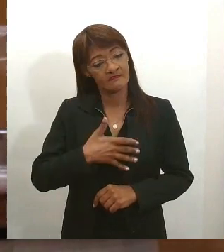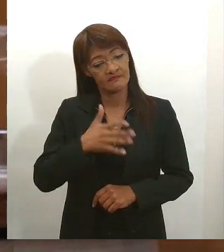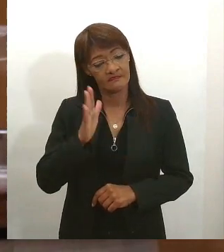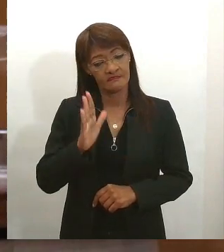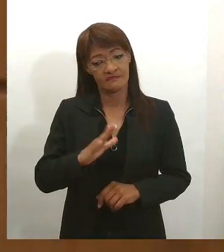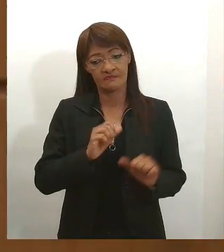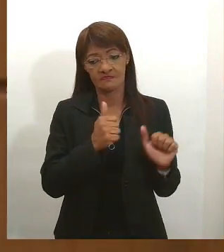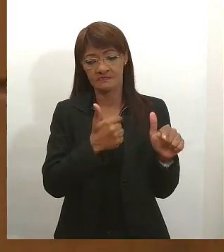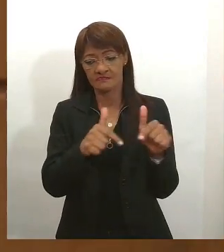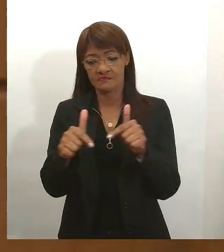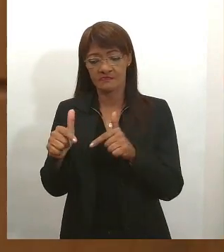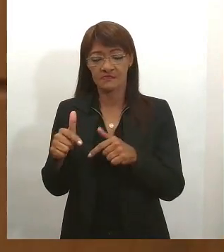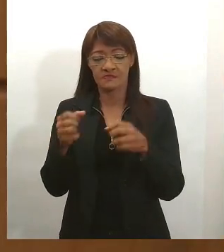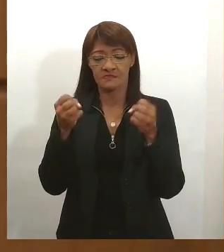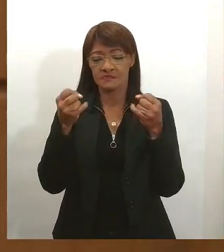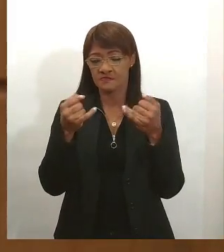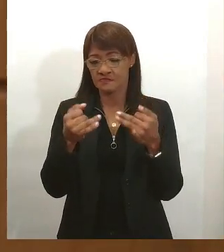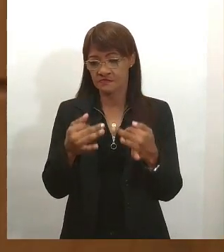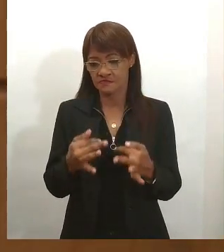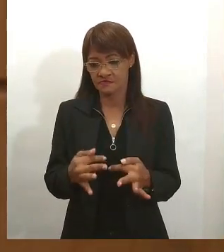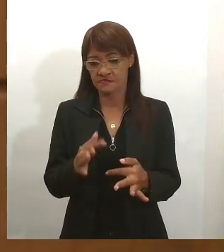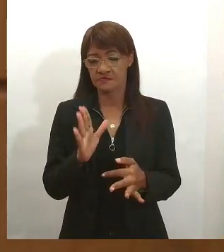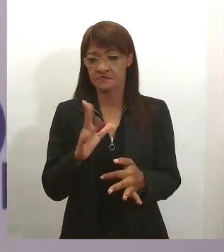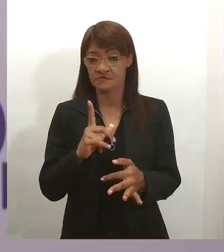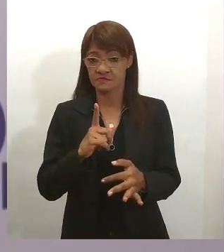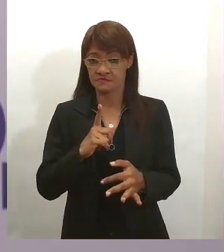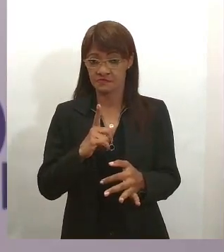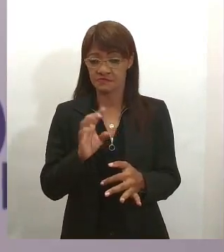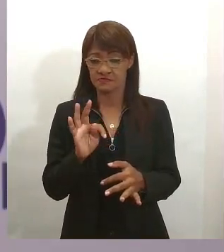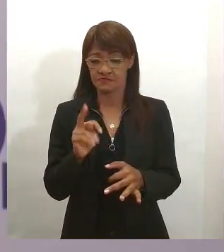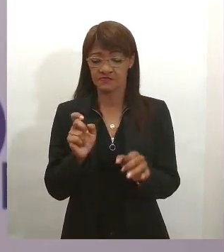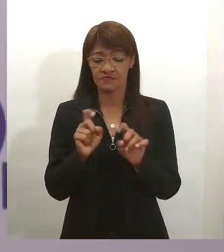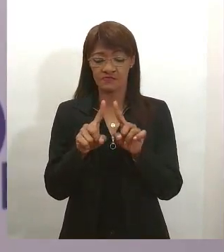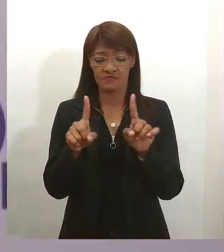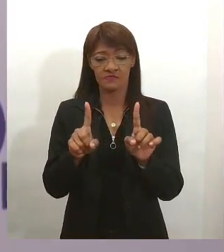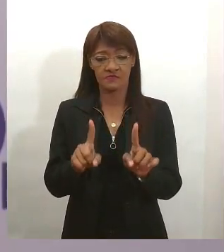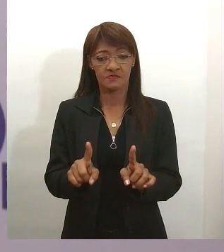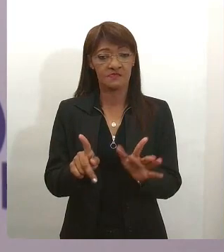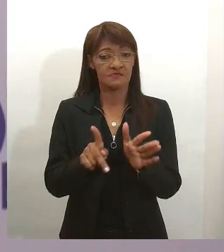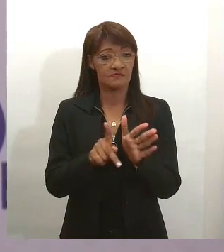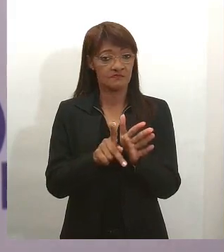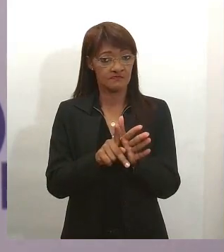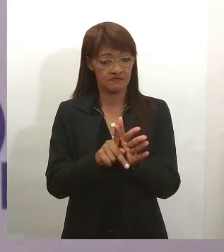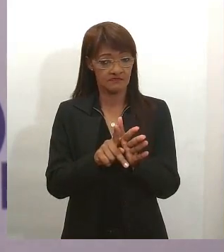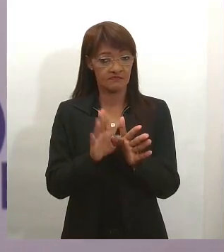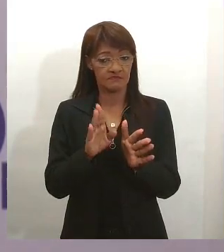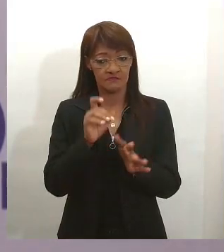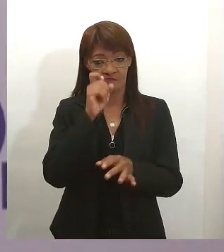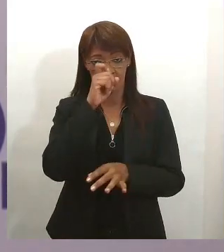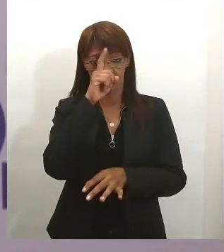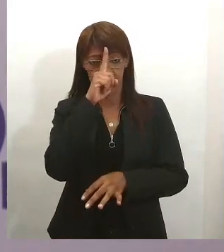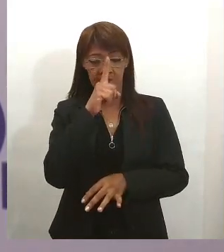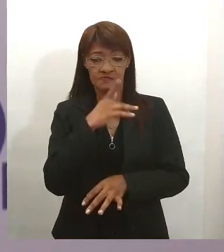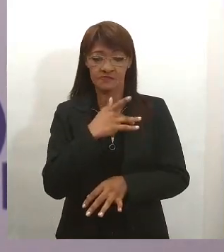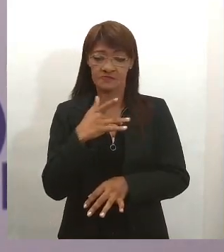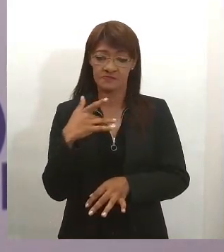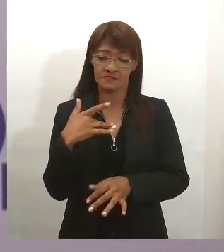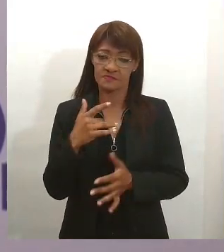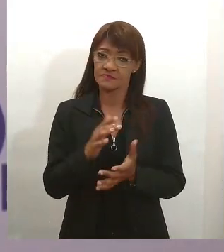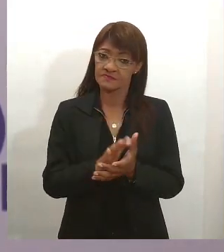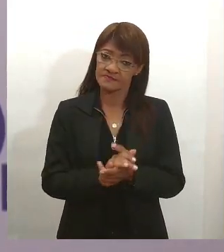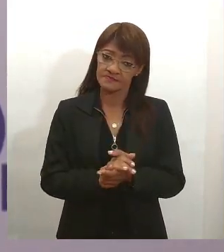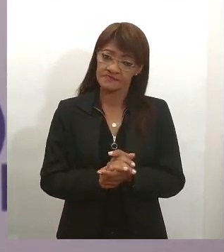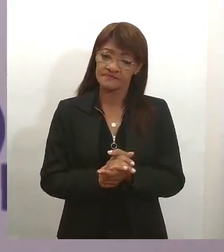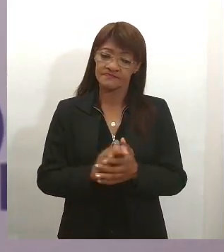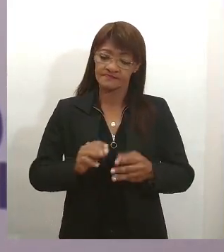pelos trabalhadores pertencentes à Fundação de Saúde. O Ministério Público, né, do Trabalho Federal e do Estado aqui